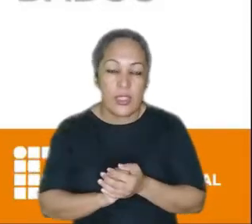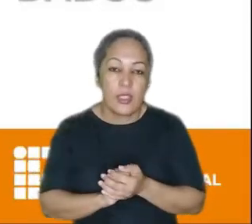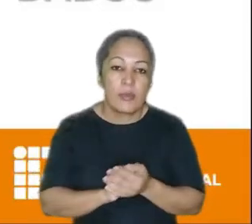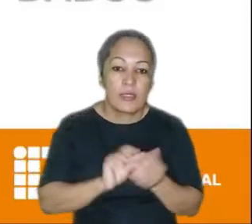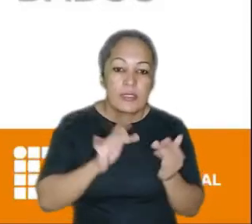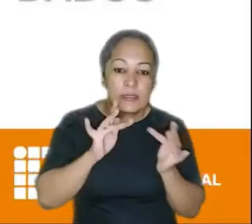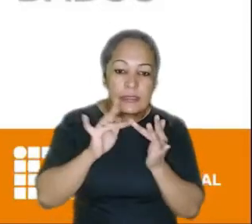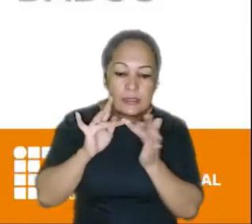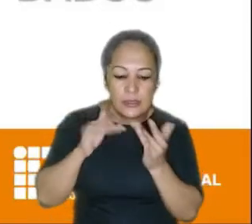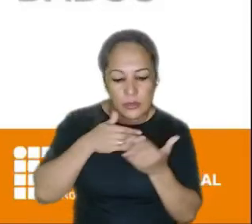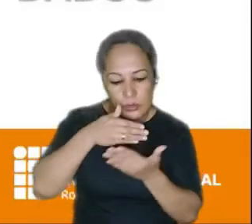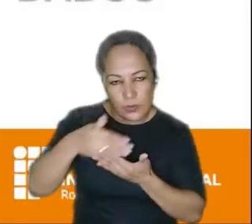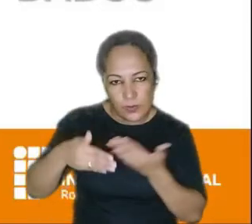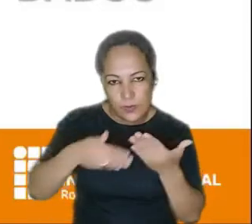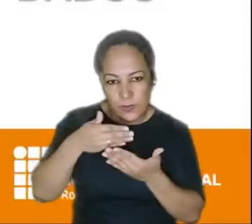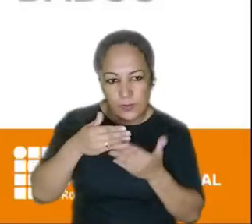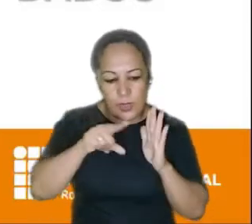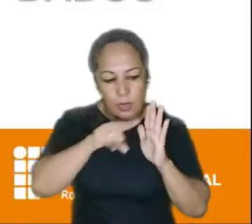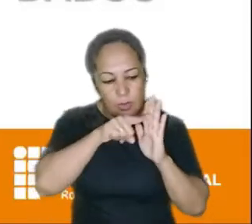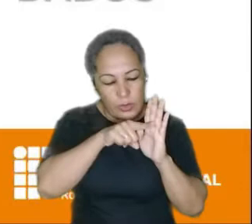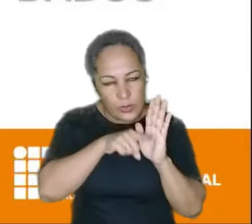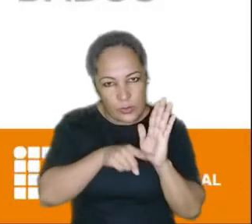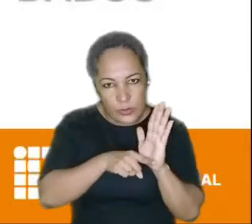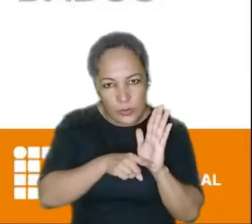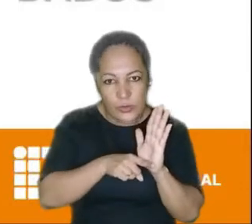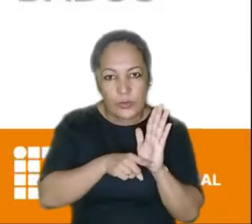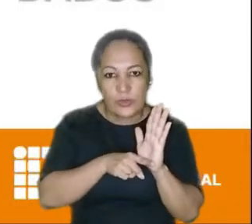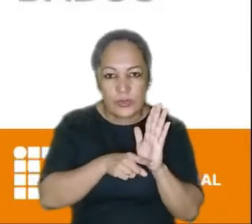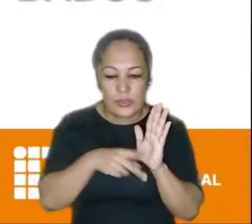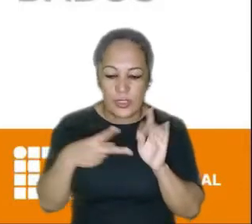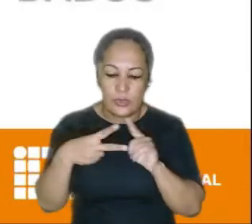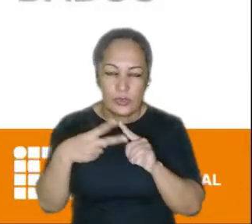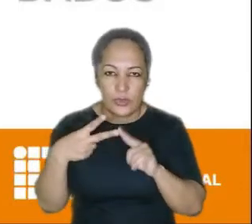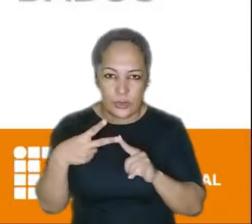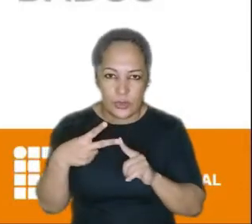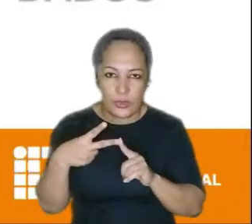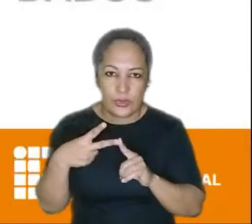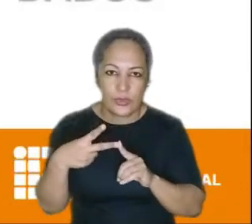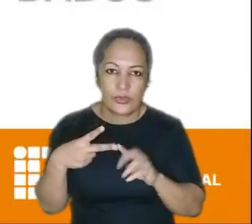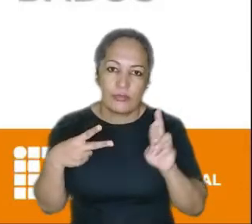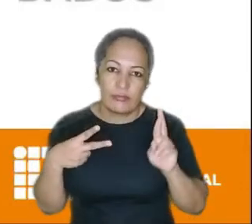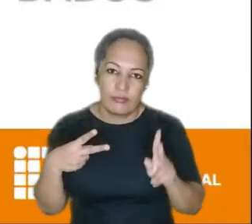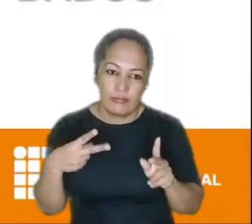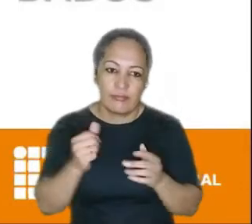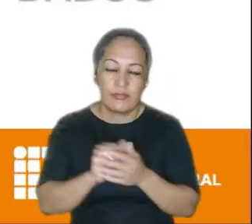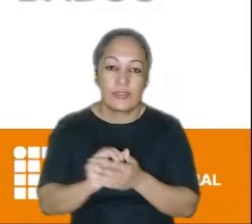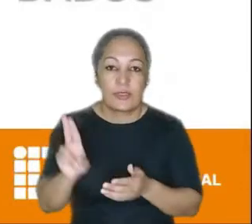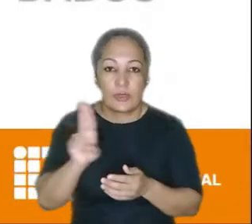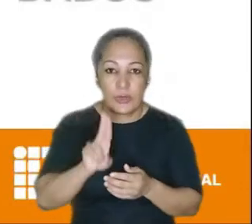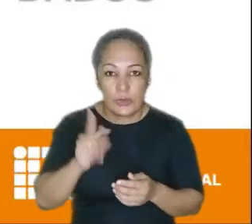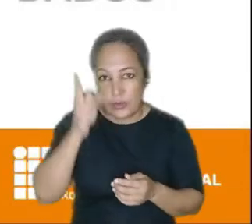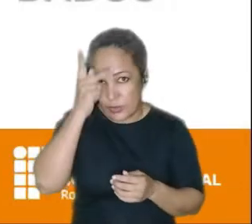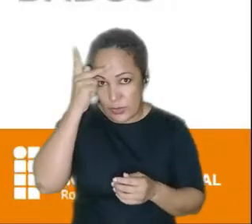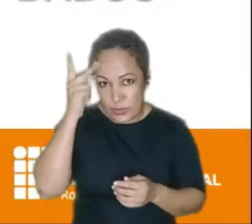ok? Então, a gente tem o usuário desenvolvedor e temos o usuário cliente, que é o usuário cliente, é o cara que usa o software que